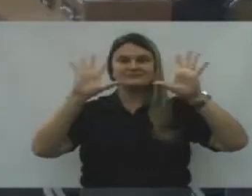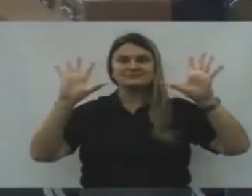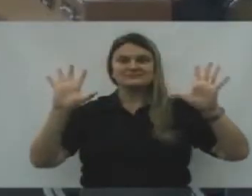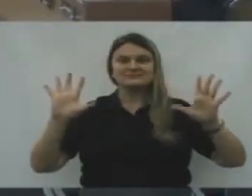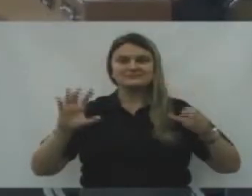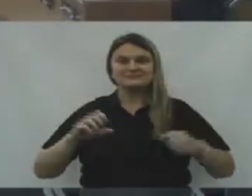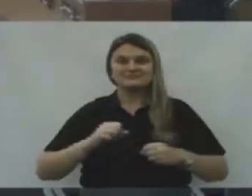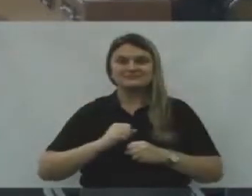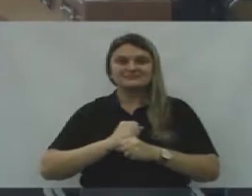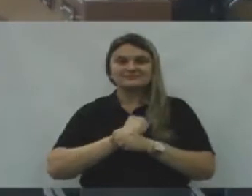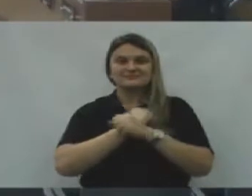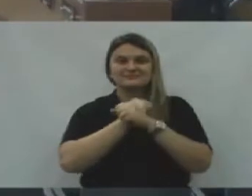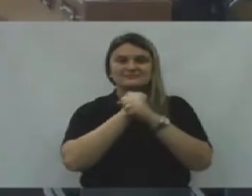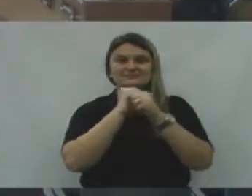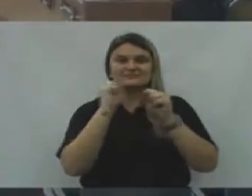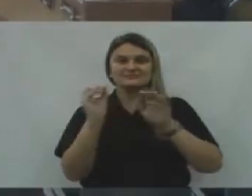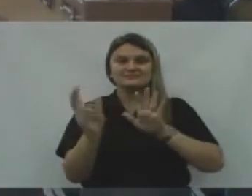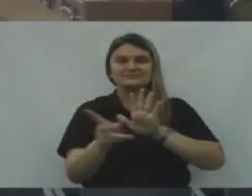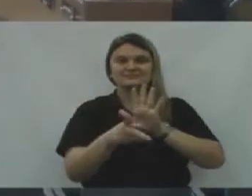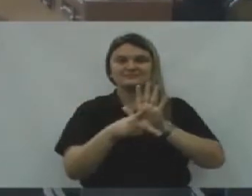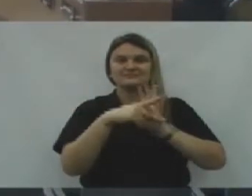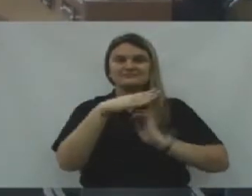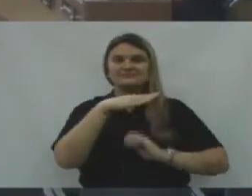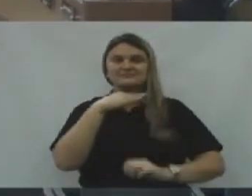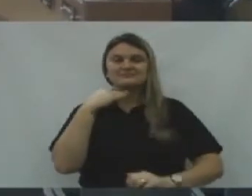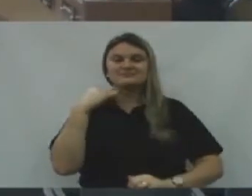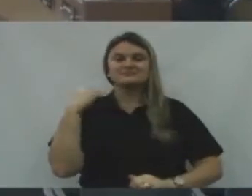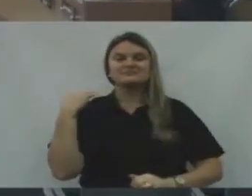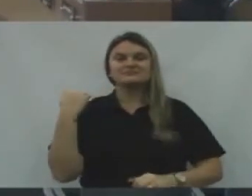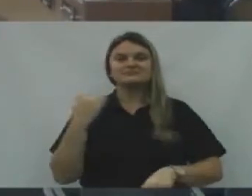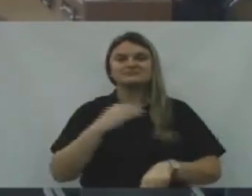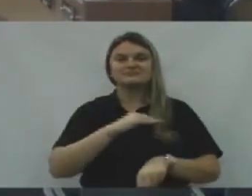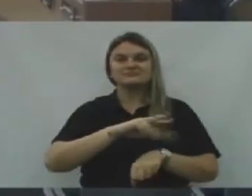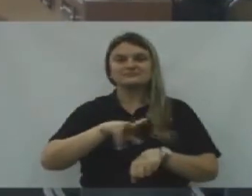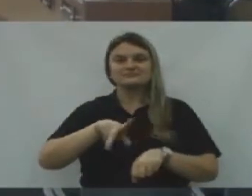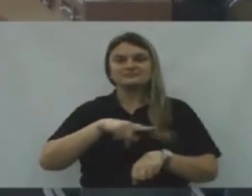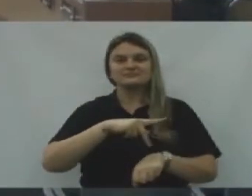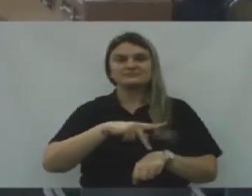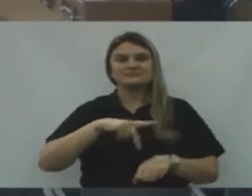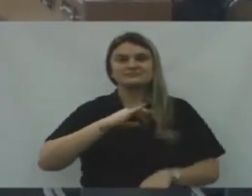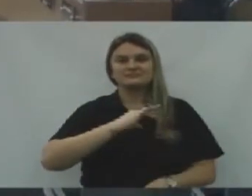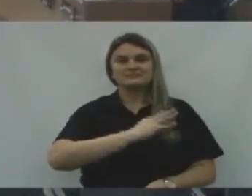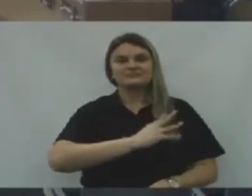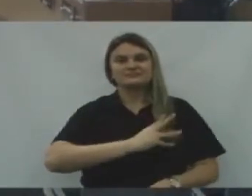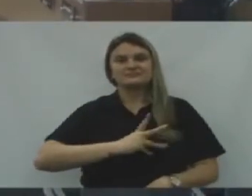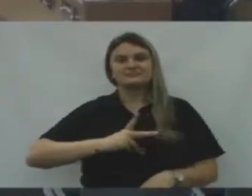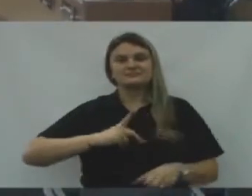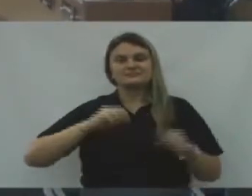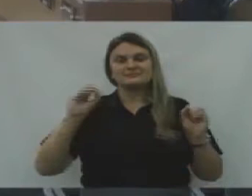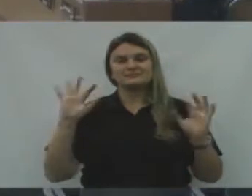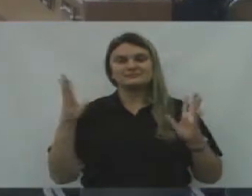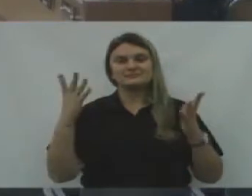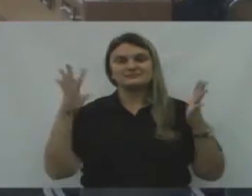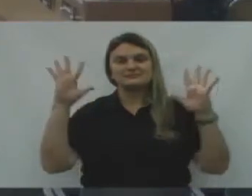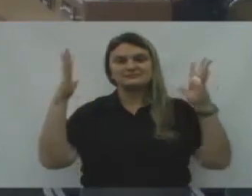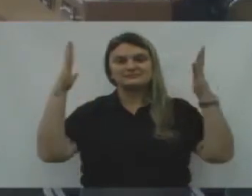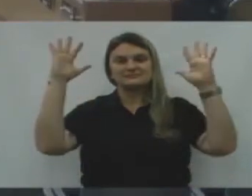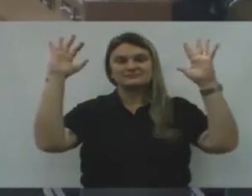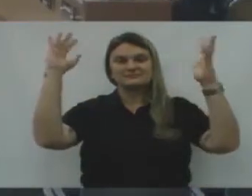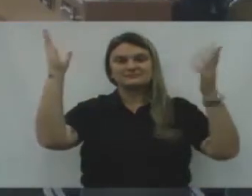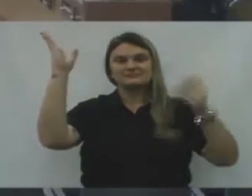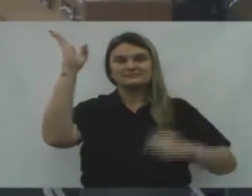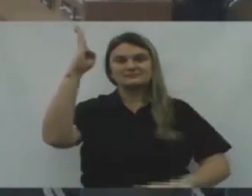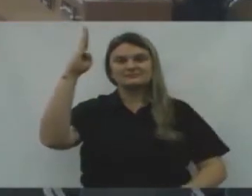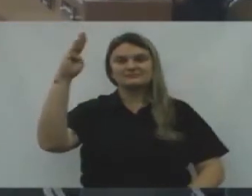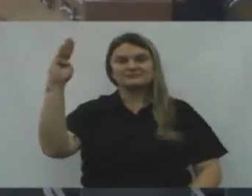seio, ó liberdade, desafia o nosso peito a própria morte, ó pátria amada,